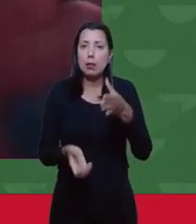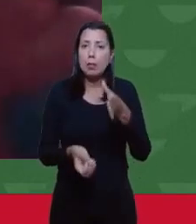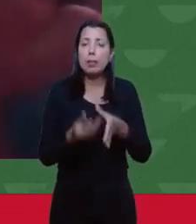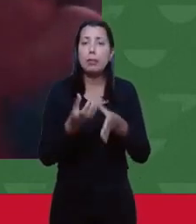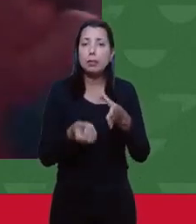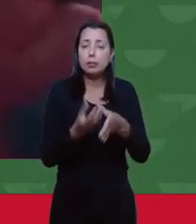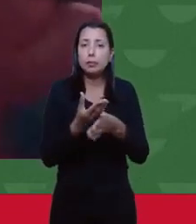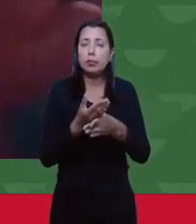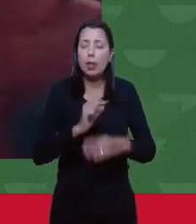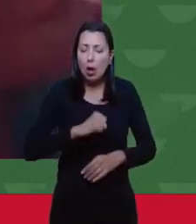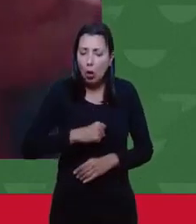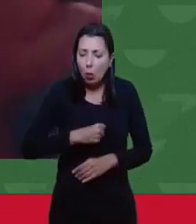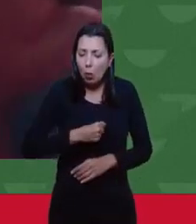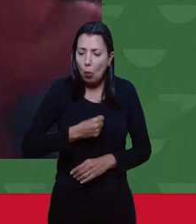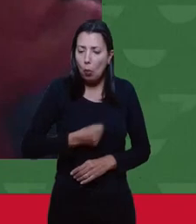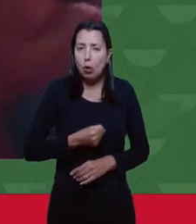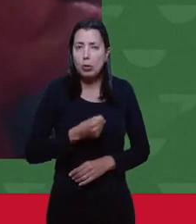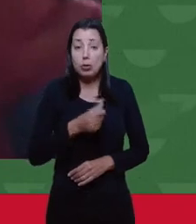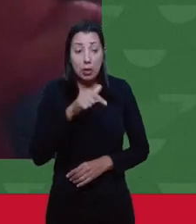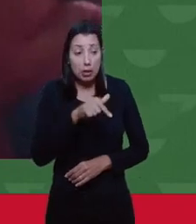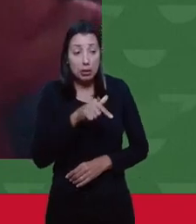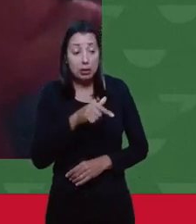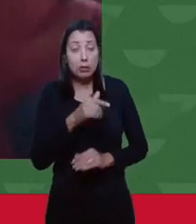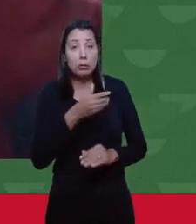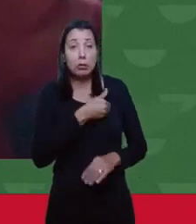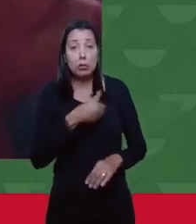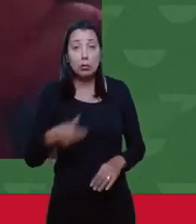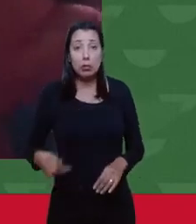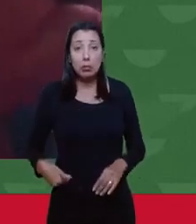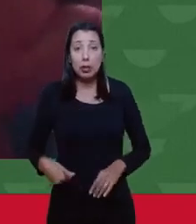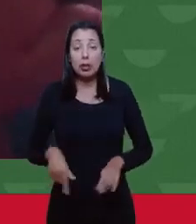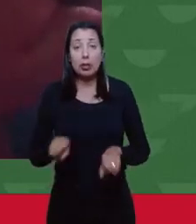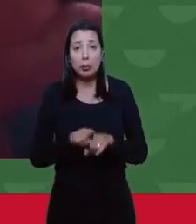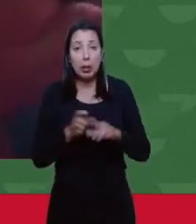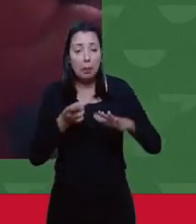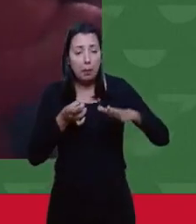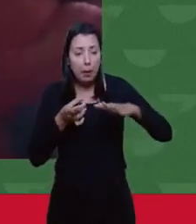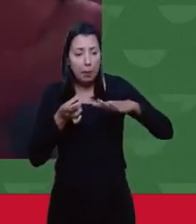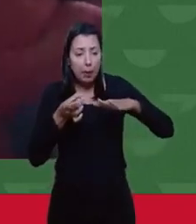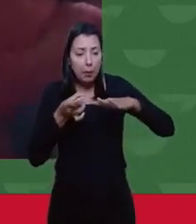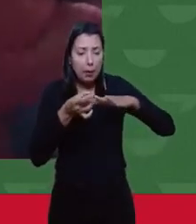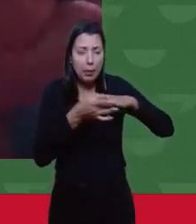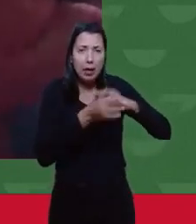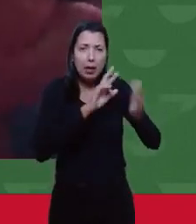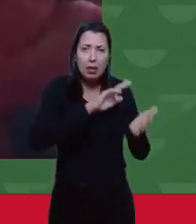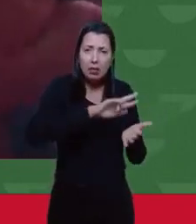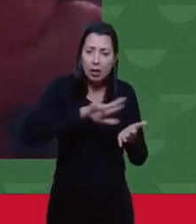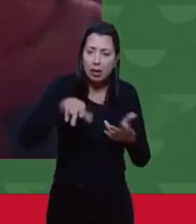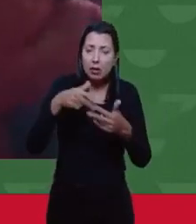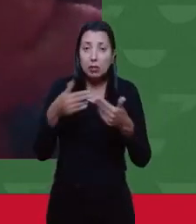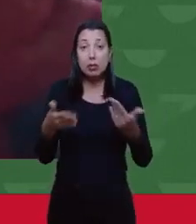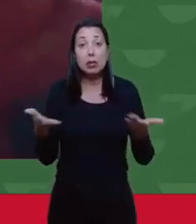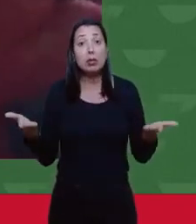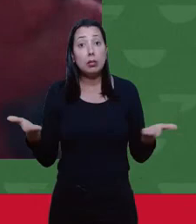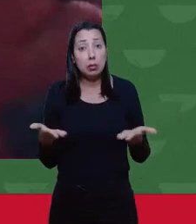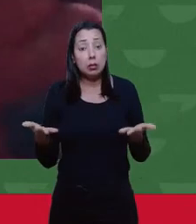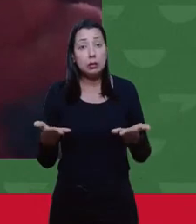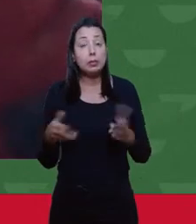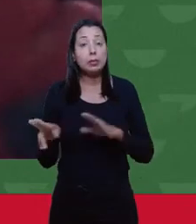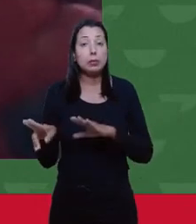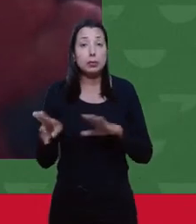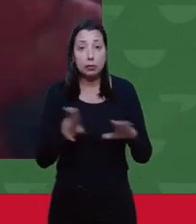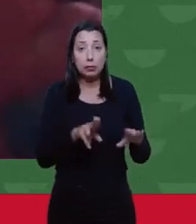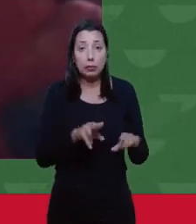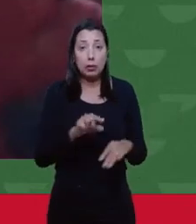fomento ao ódio que levou esse governo às fake news, uma série de coisas. Então, hoje, essa